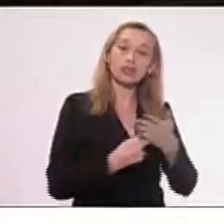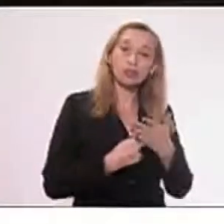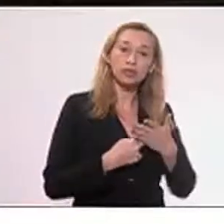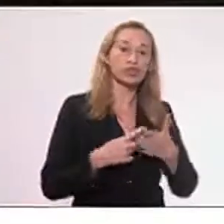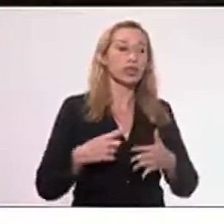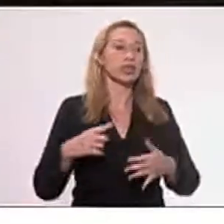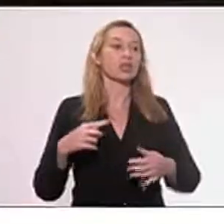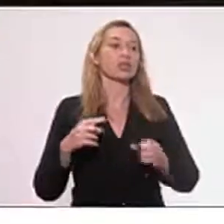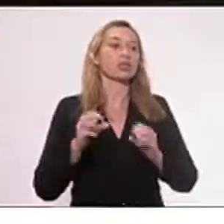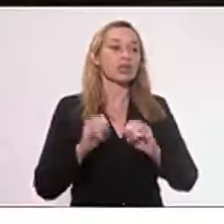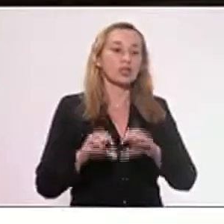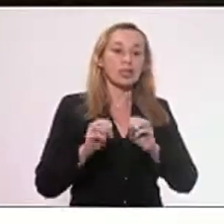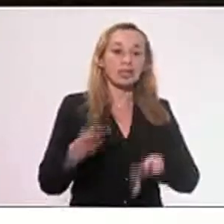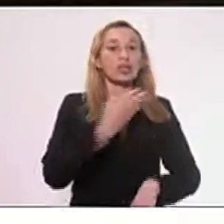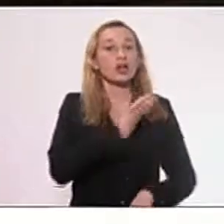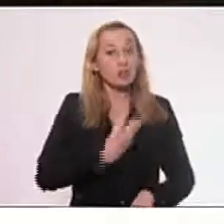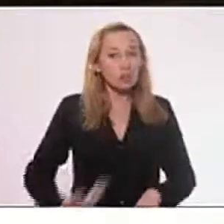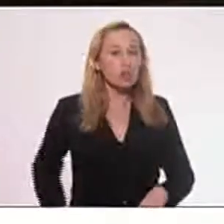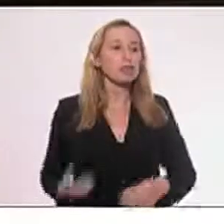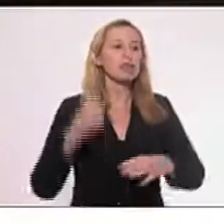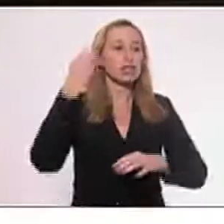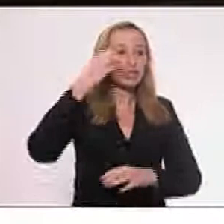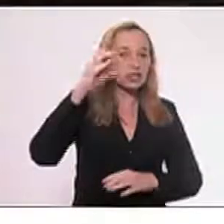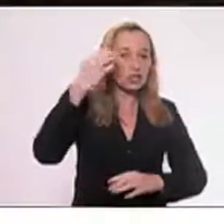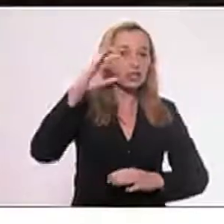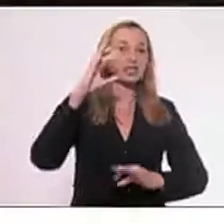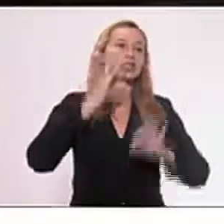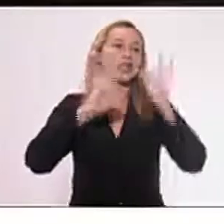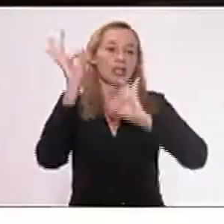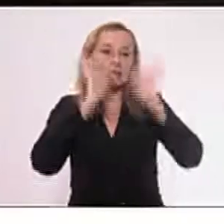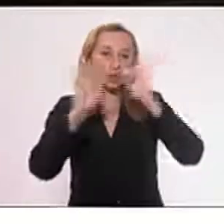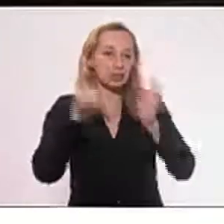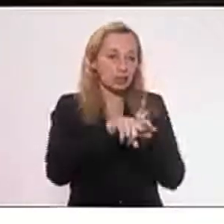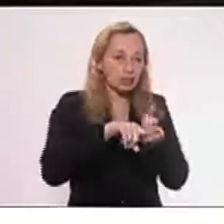da educação pública da ciência da pesquisa da soberania nacional obrigado